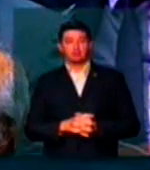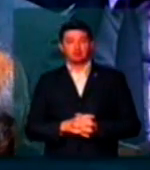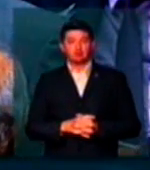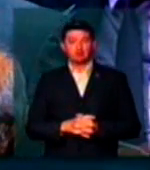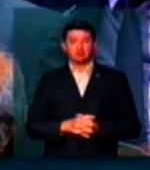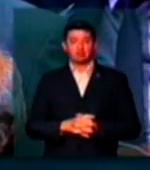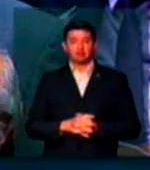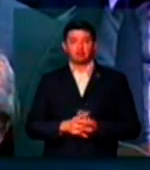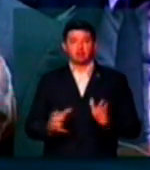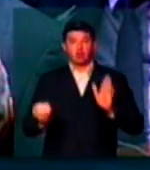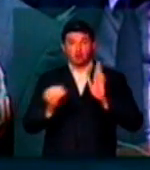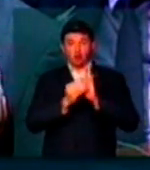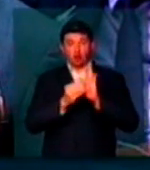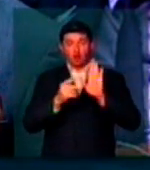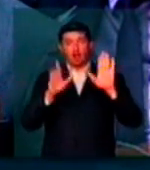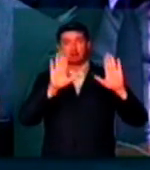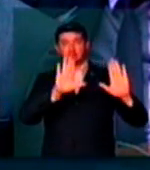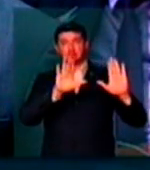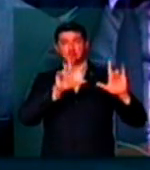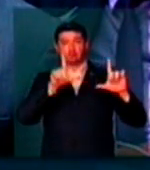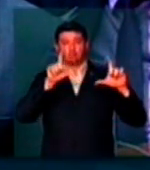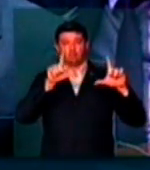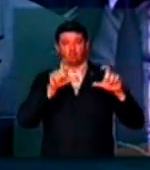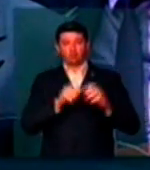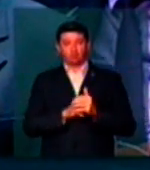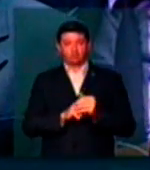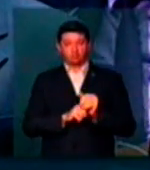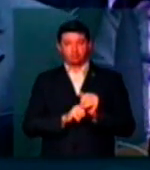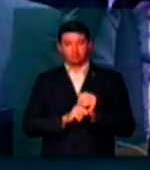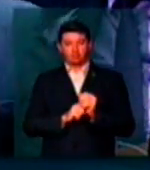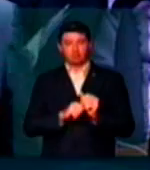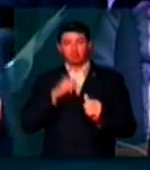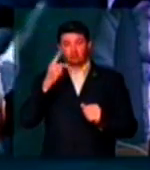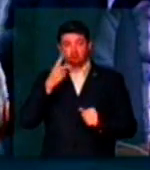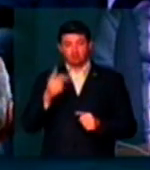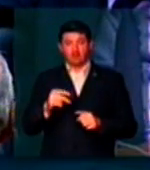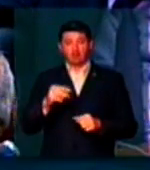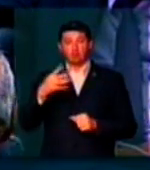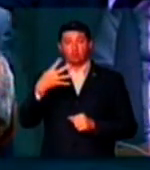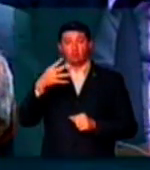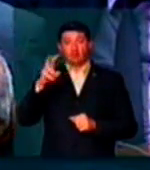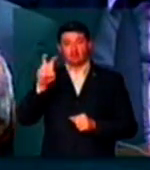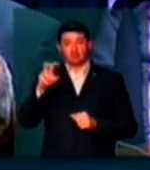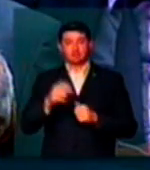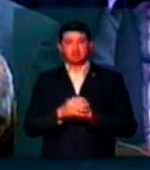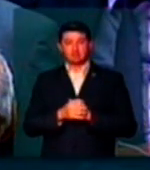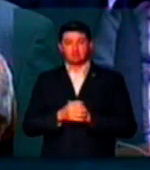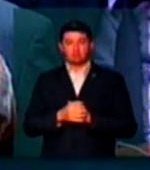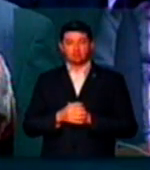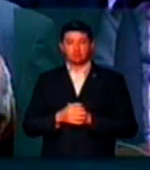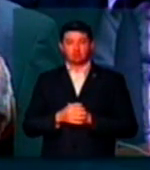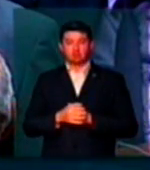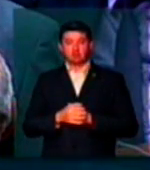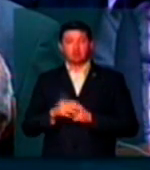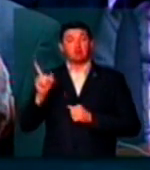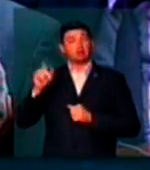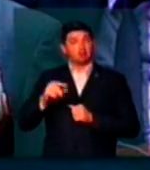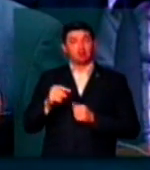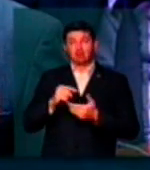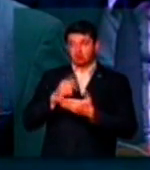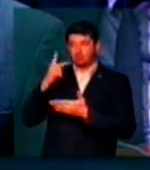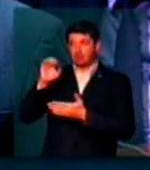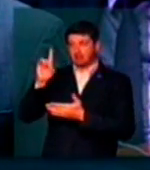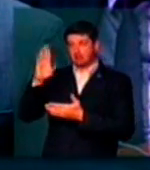Postam coisas deste tipo, quando se referem ao 45, e é evidente que eu não penso que os colegas do